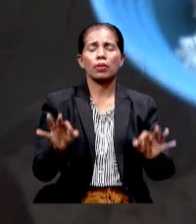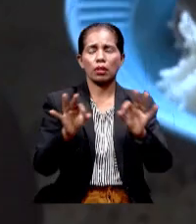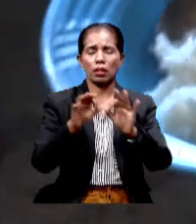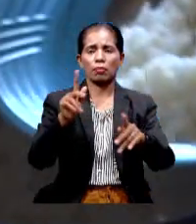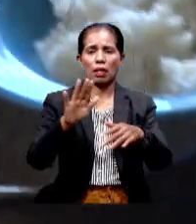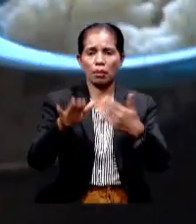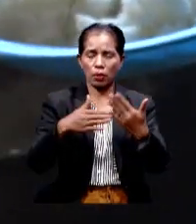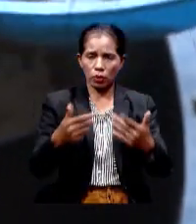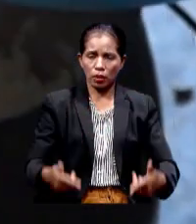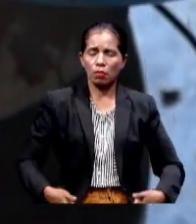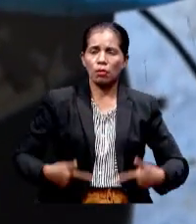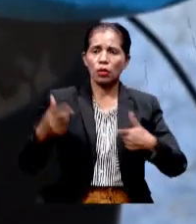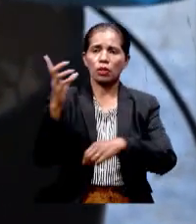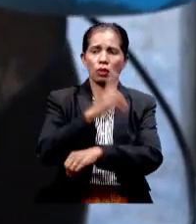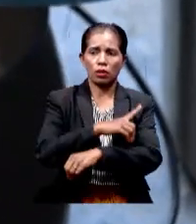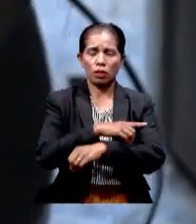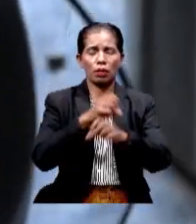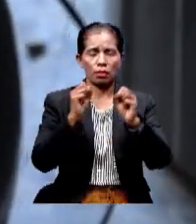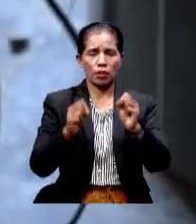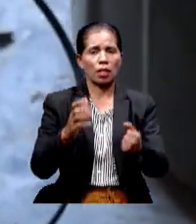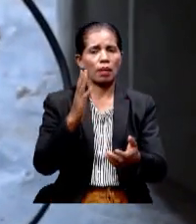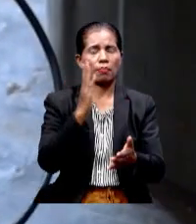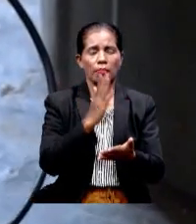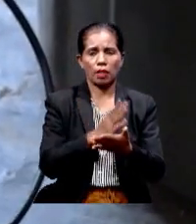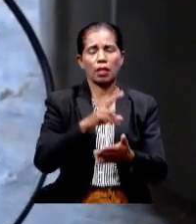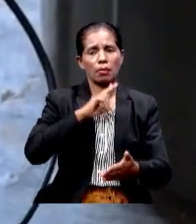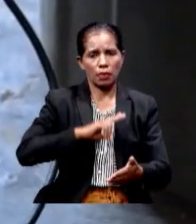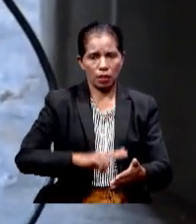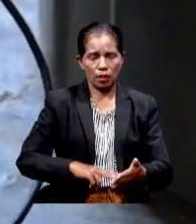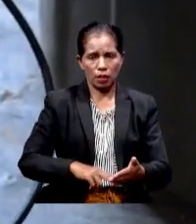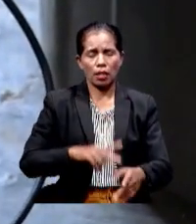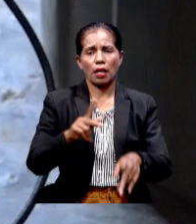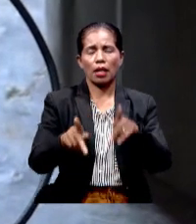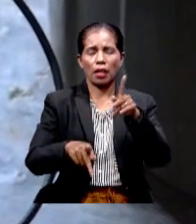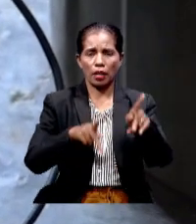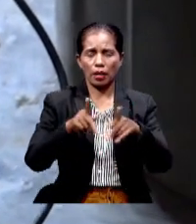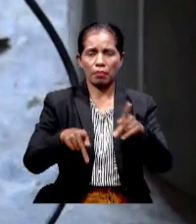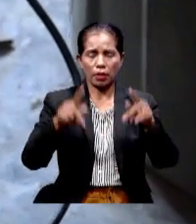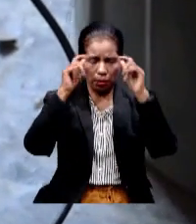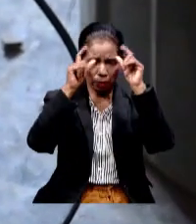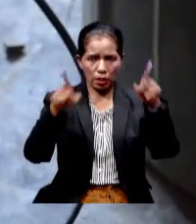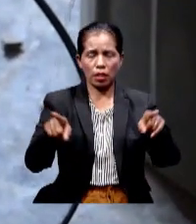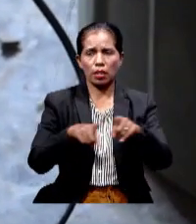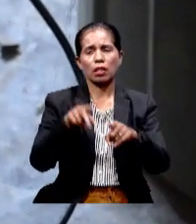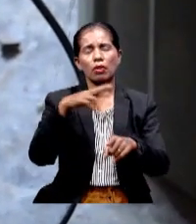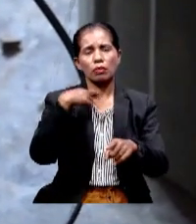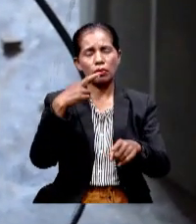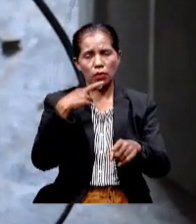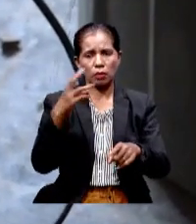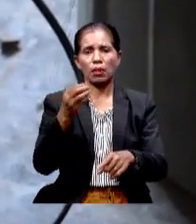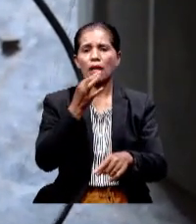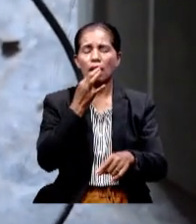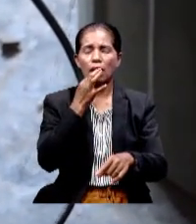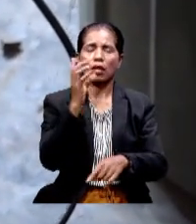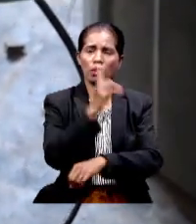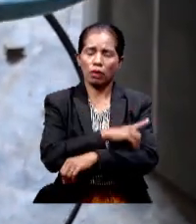moris lor-loronian, não é bela vita hamlaha. População Timor-Leste considera fosse nesse alimento básico lor-loron, também